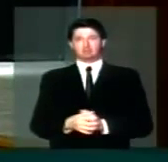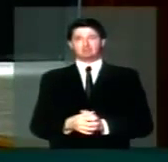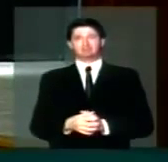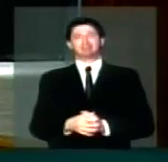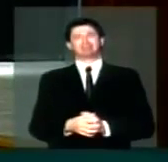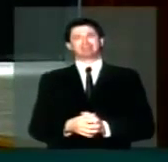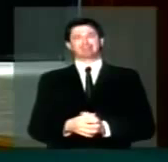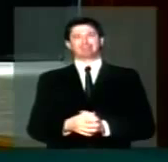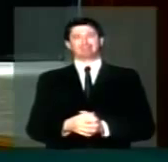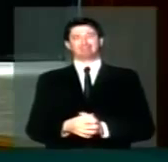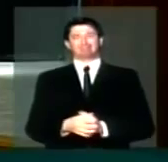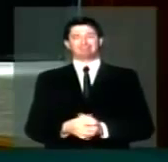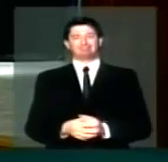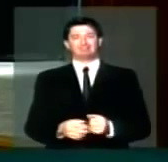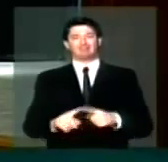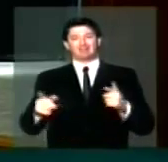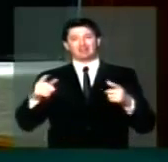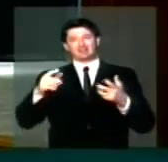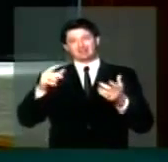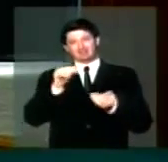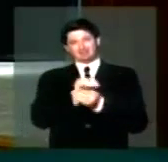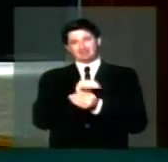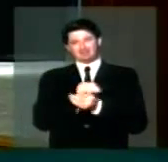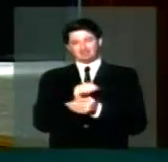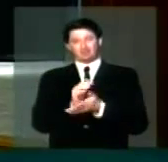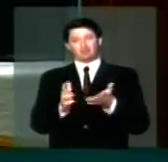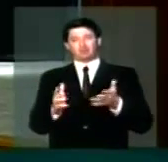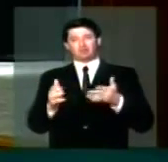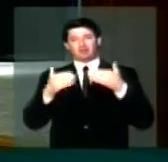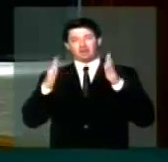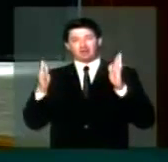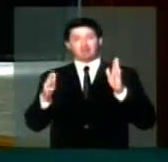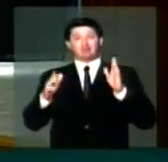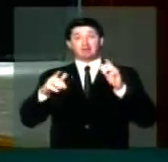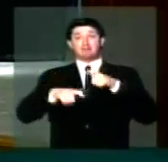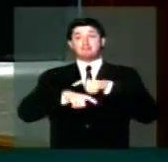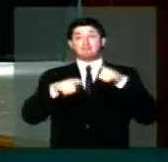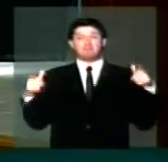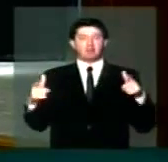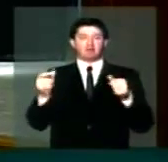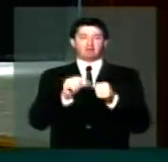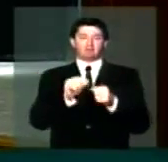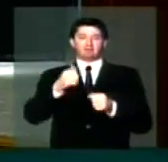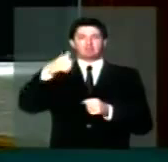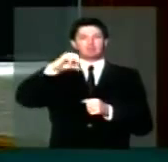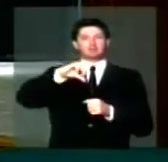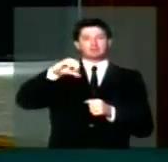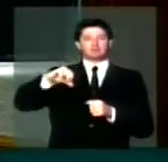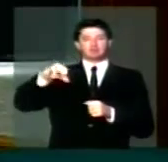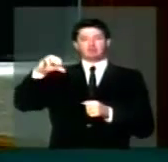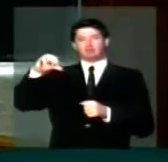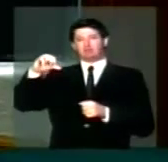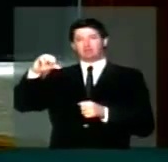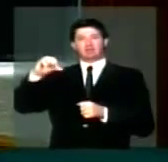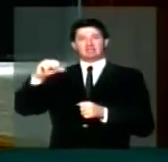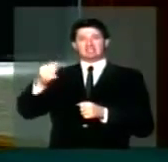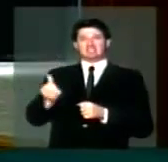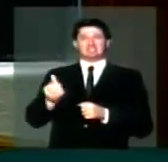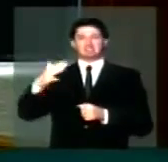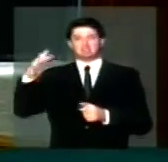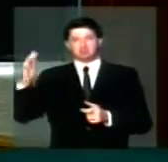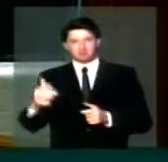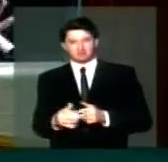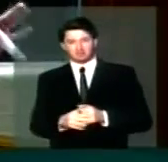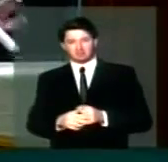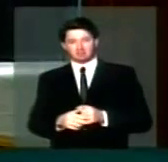Mas estas contas, coincidentemente, foram abertas, na sua maioria, de 1997 a 2001, senhor